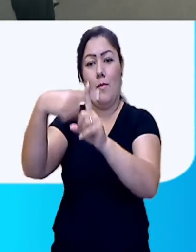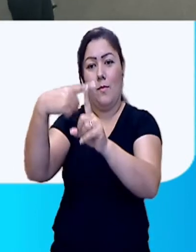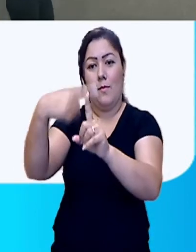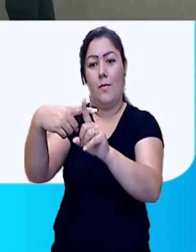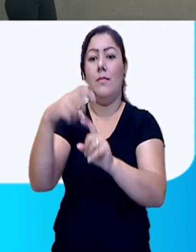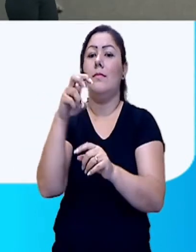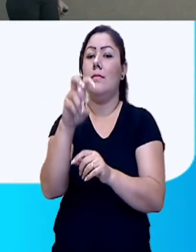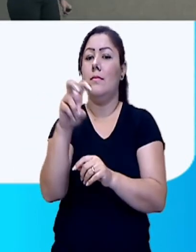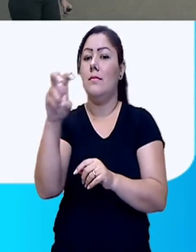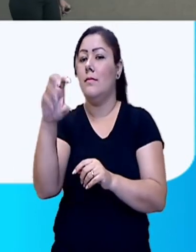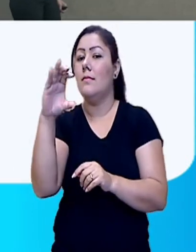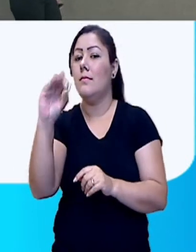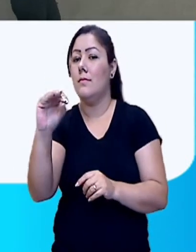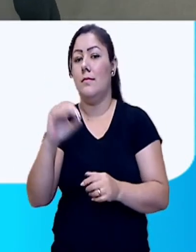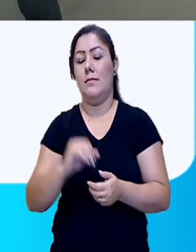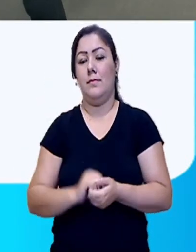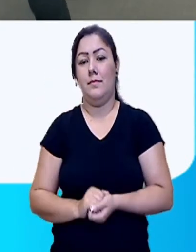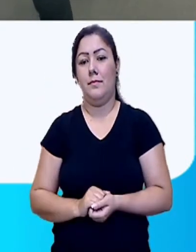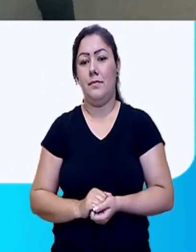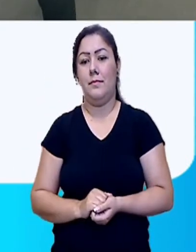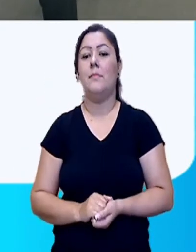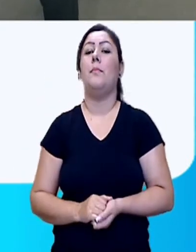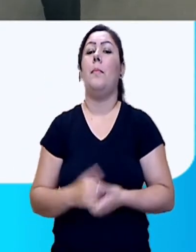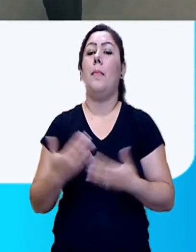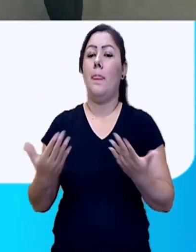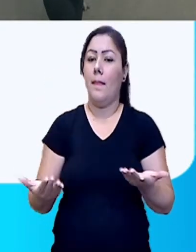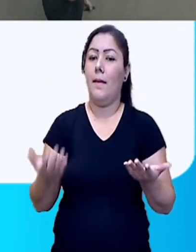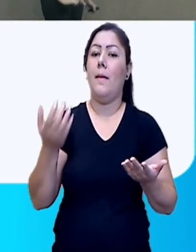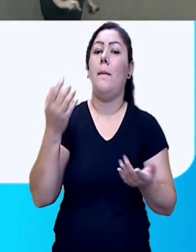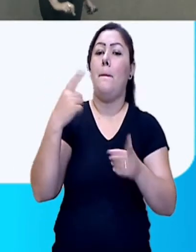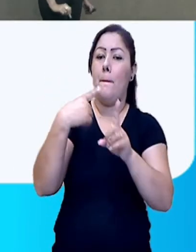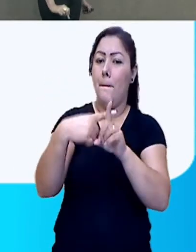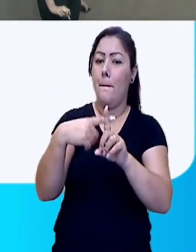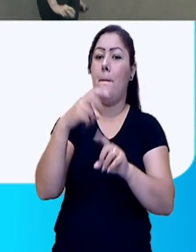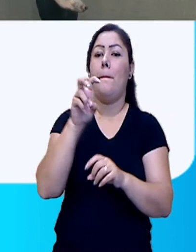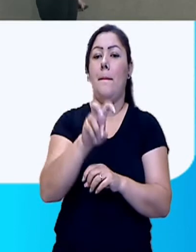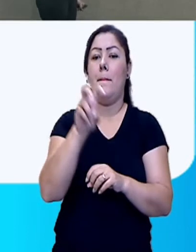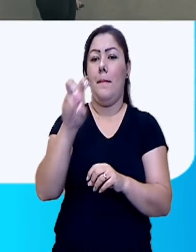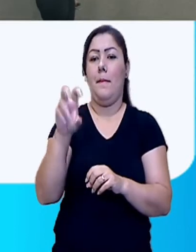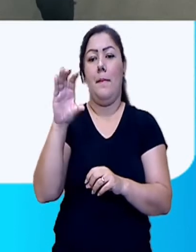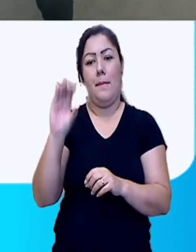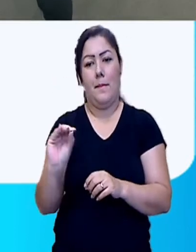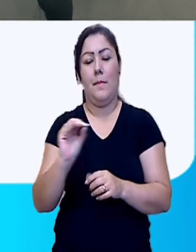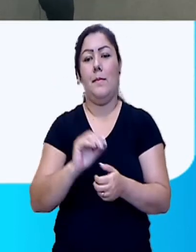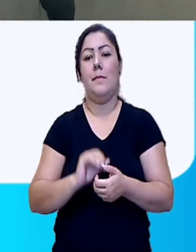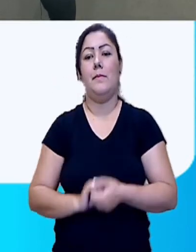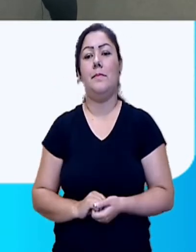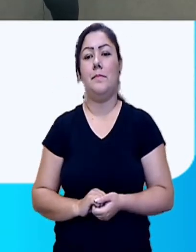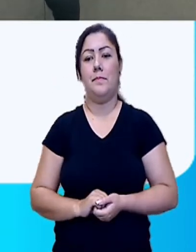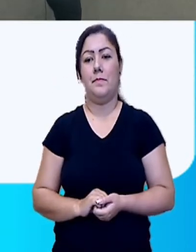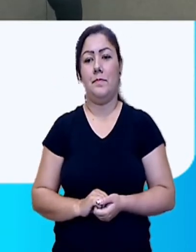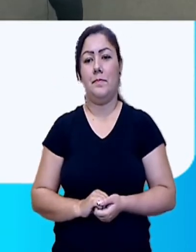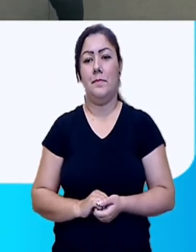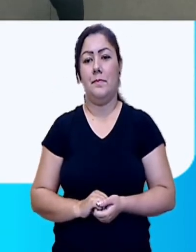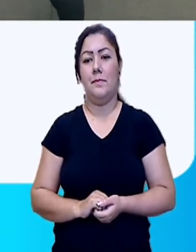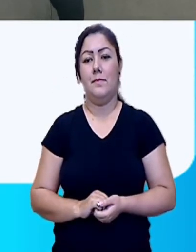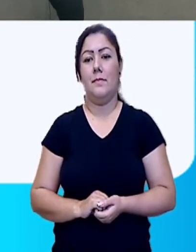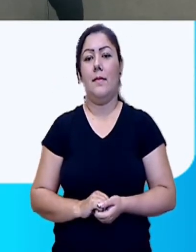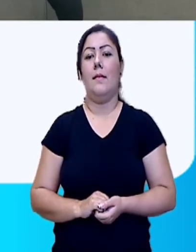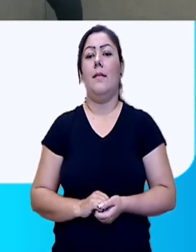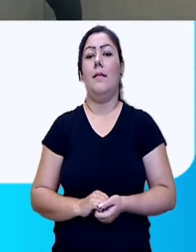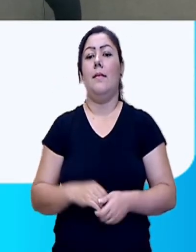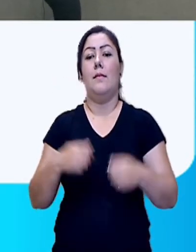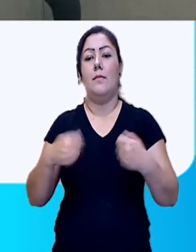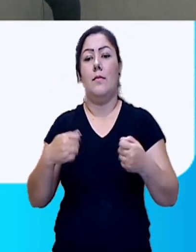de 550, porque o saldo foi... positivo. Então, o segredinho aqui é você